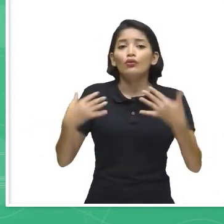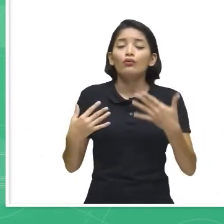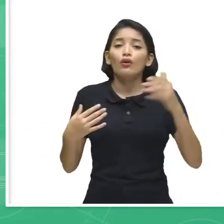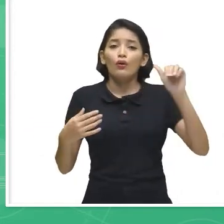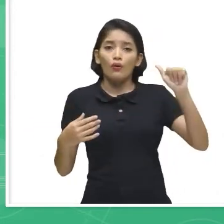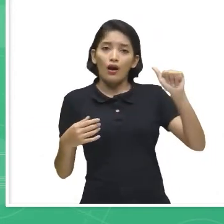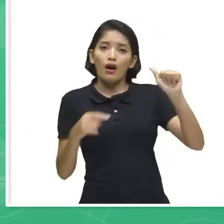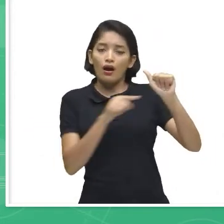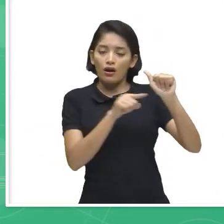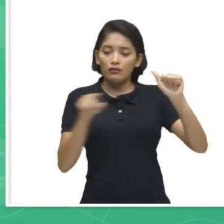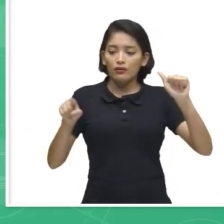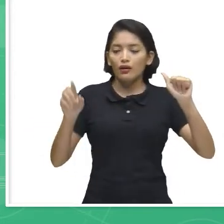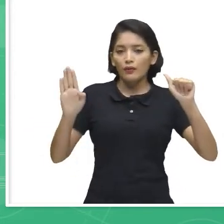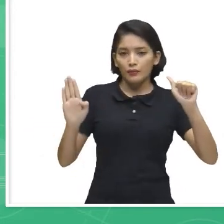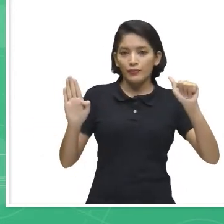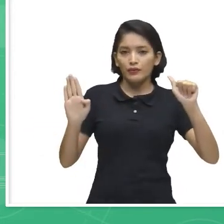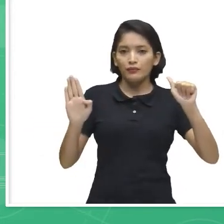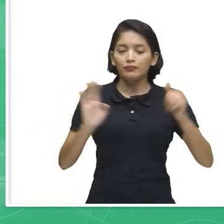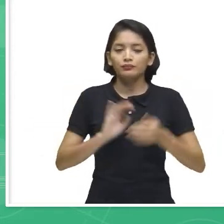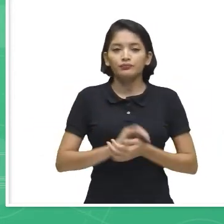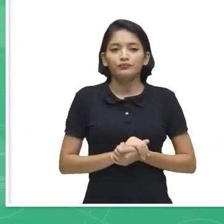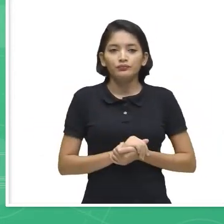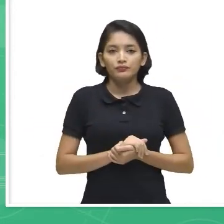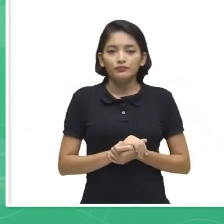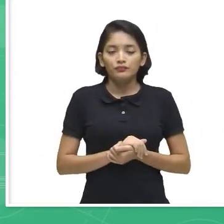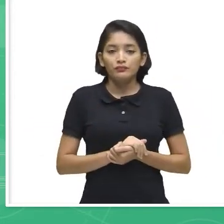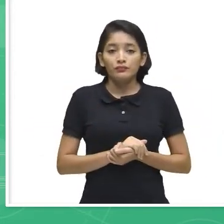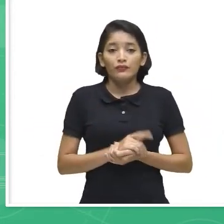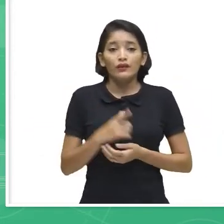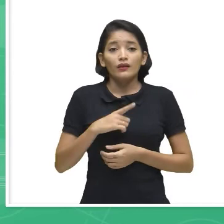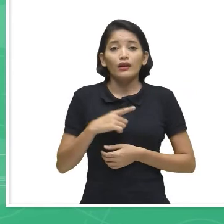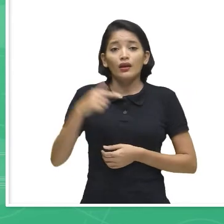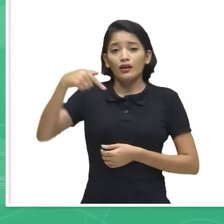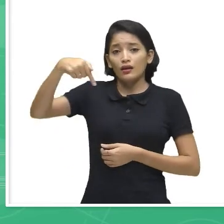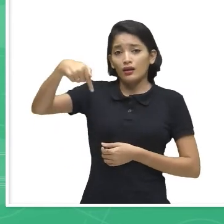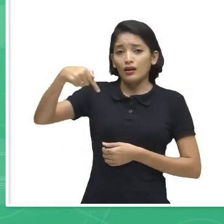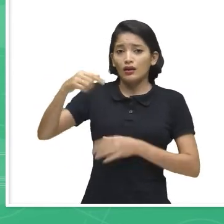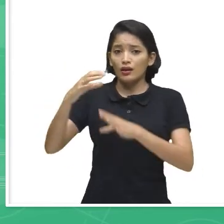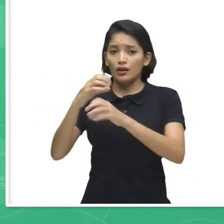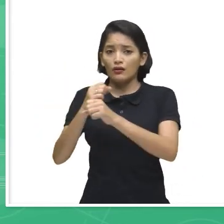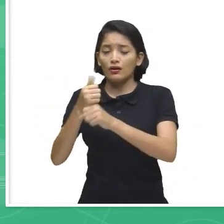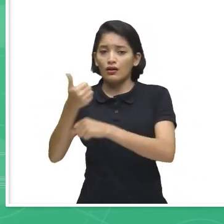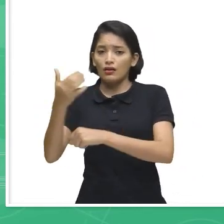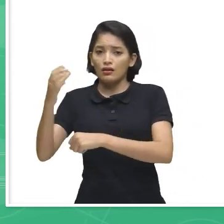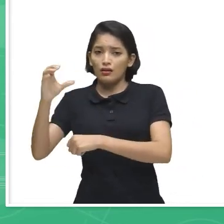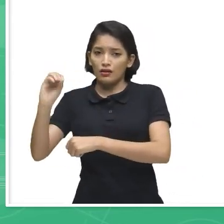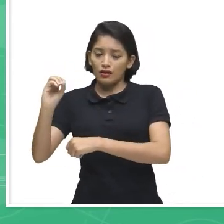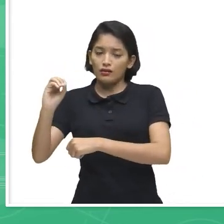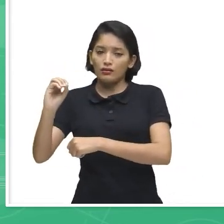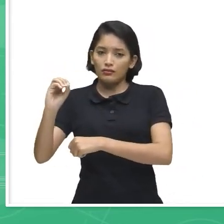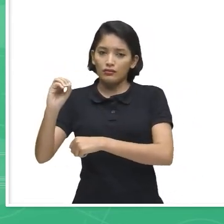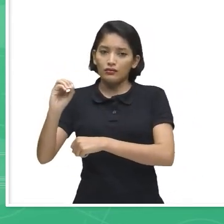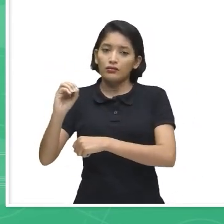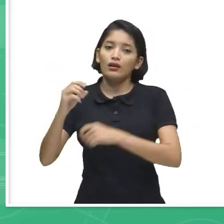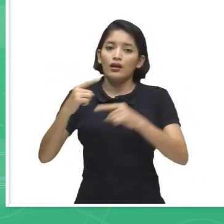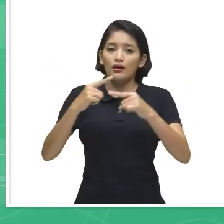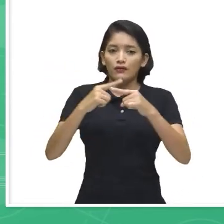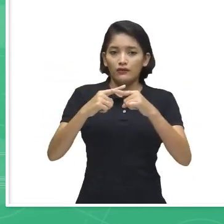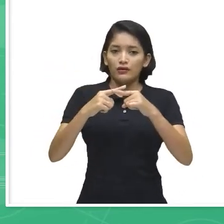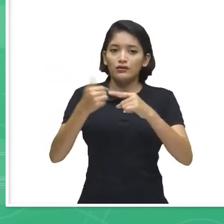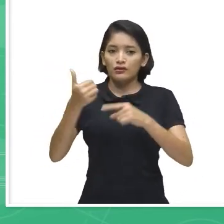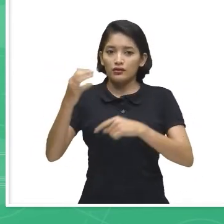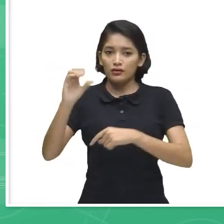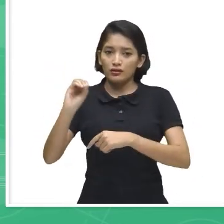B. Veja, olha, eu tenho uma carga geradora que é de 10 microcoulombs, ou seja, 10 vezes